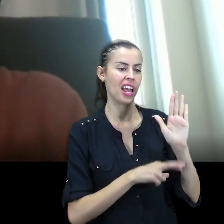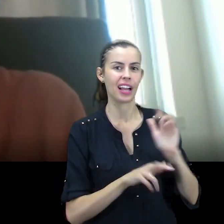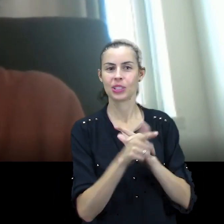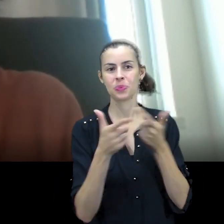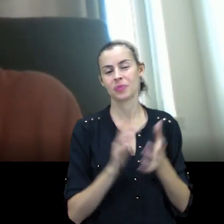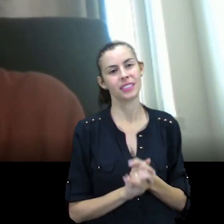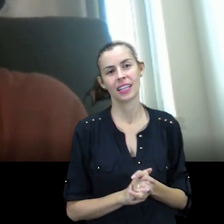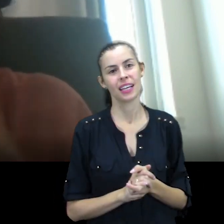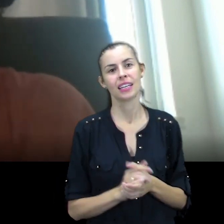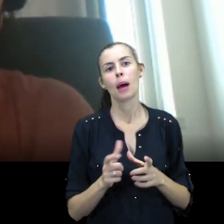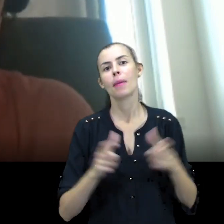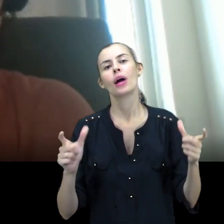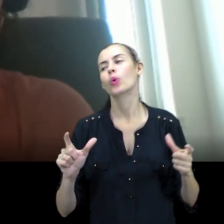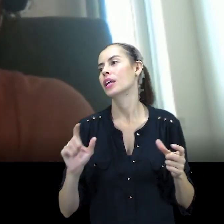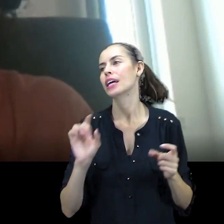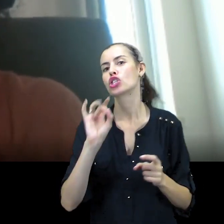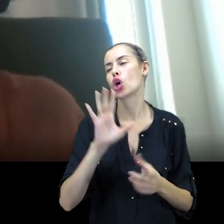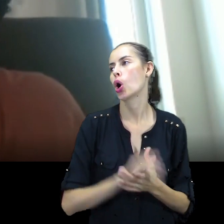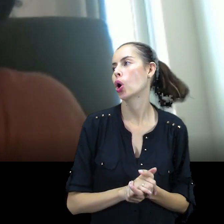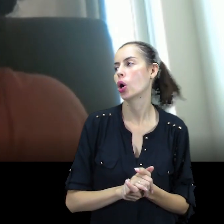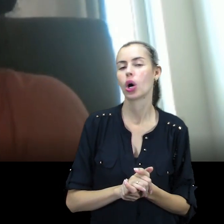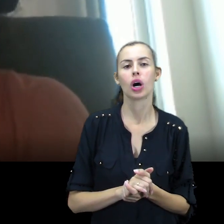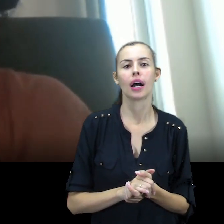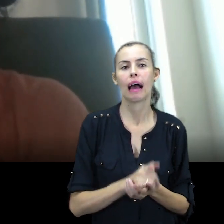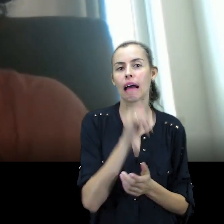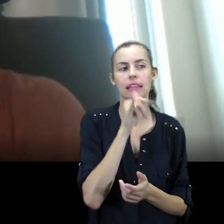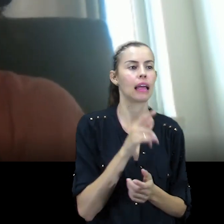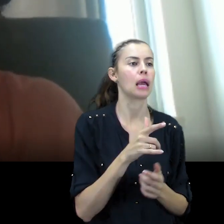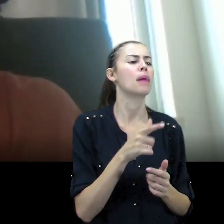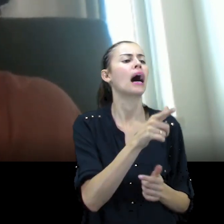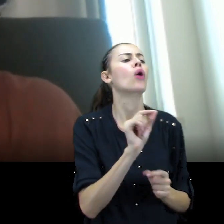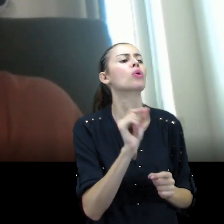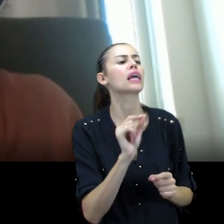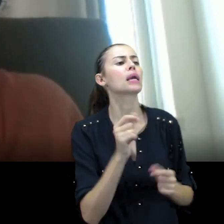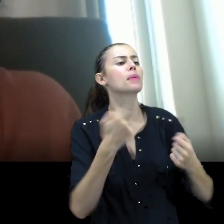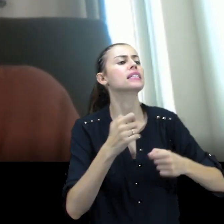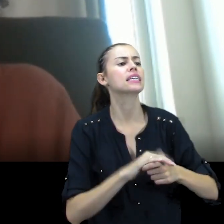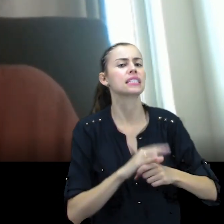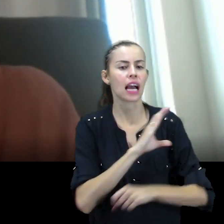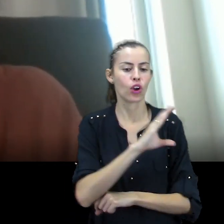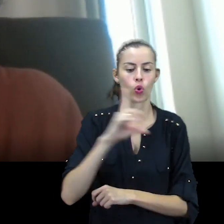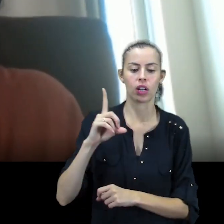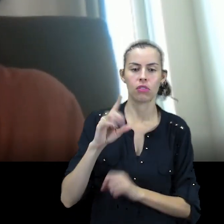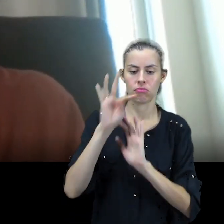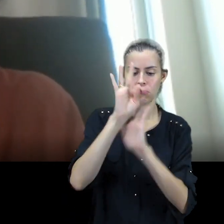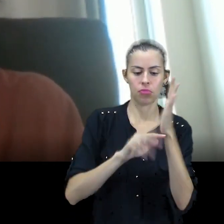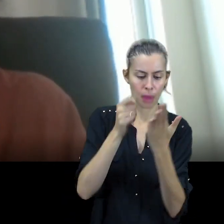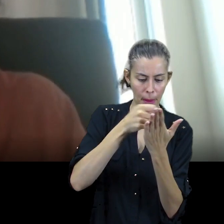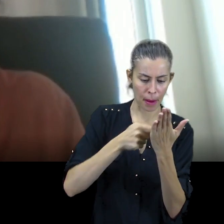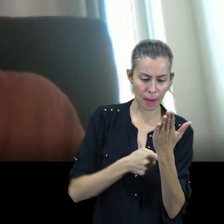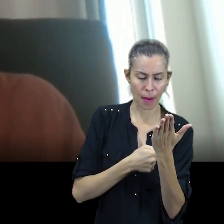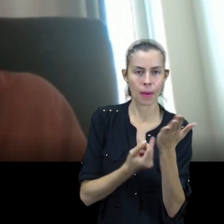geralmente sozinho, muda um texto e publica no site aquilo que está valendo. Na nossa democracia universitária não é assim que